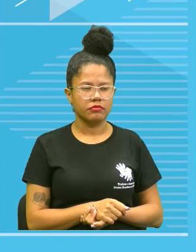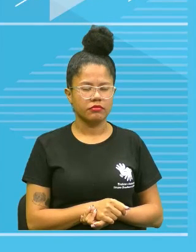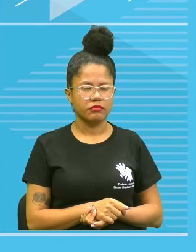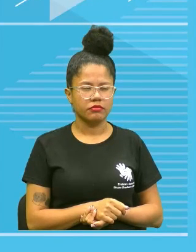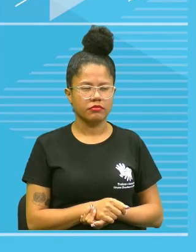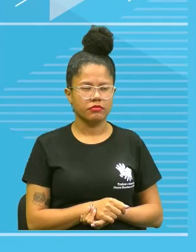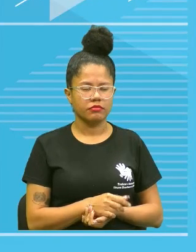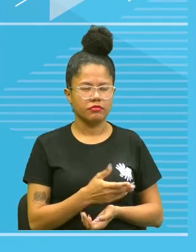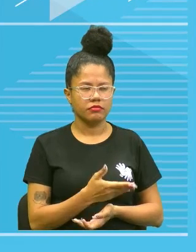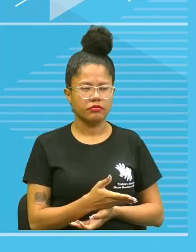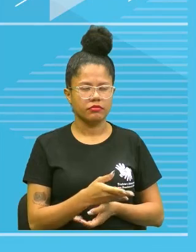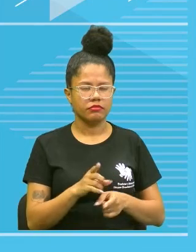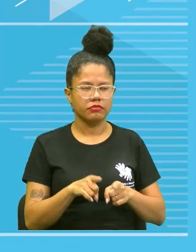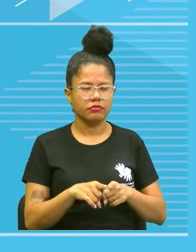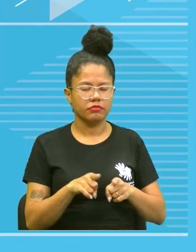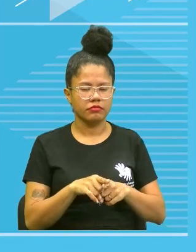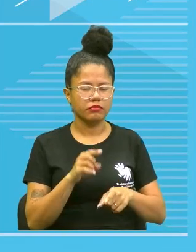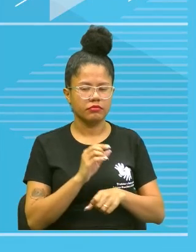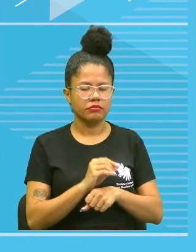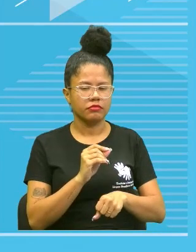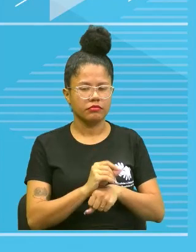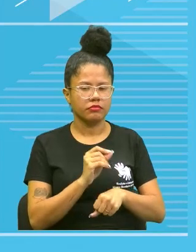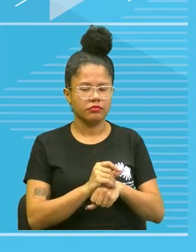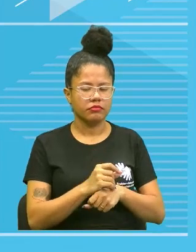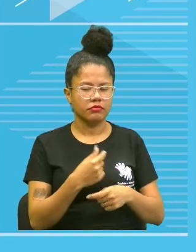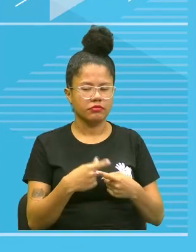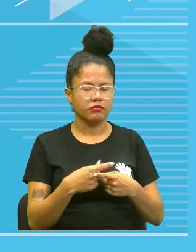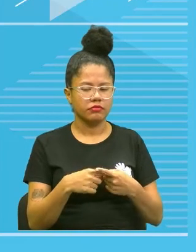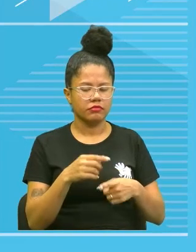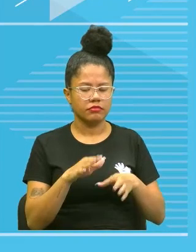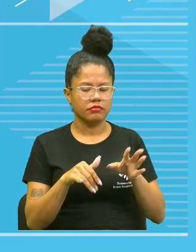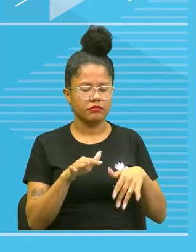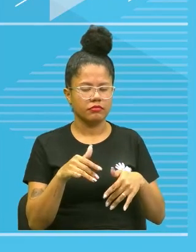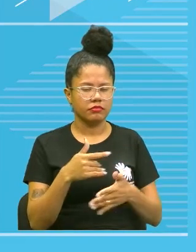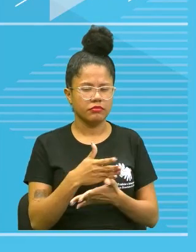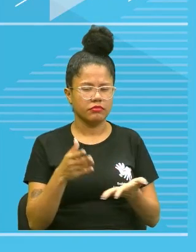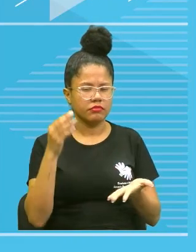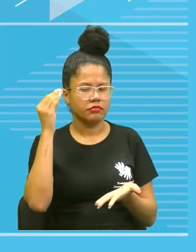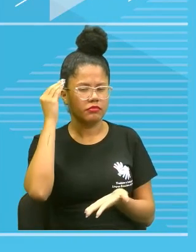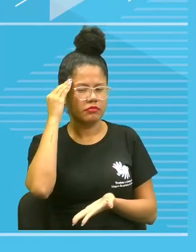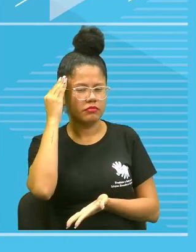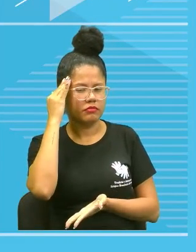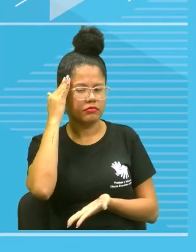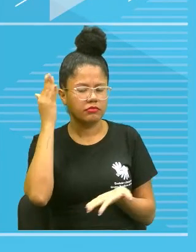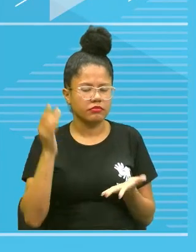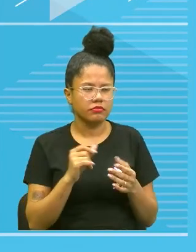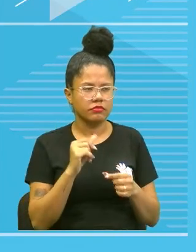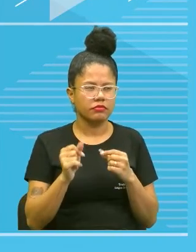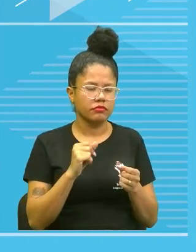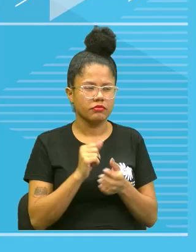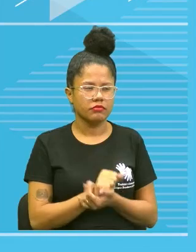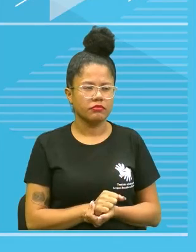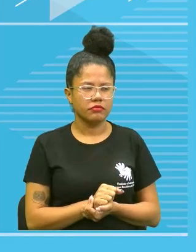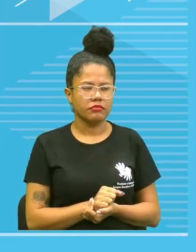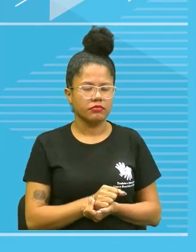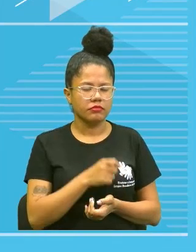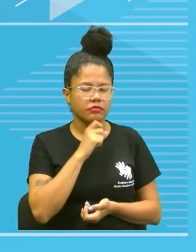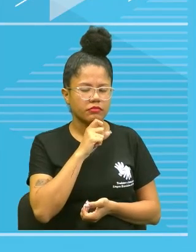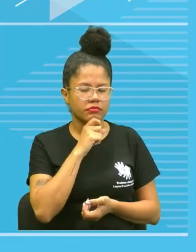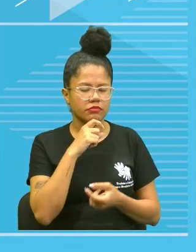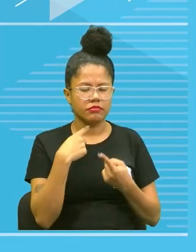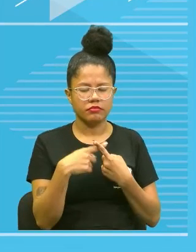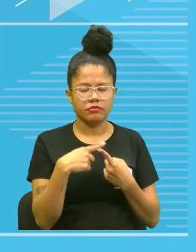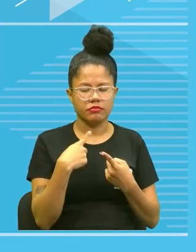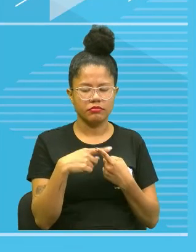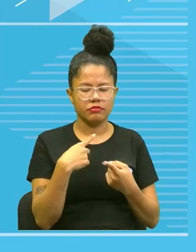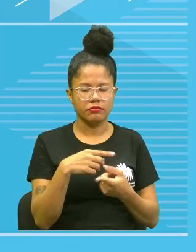aquela sensação de estar mais frio dentro da geladeira, ok? Ligado a um compressor. Aqui dentro, como